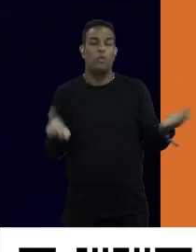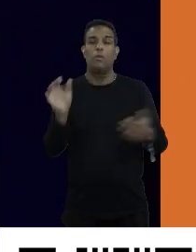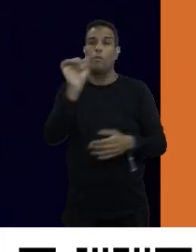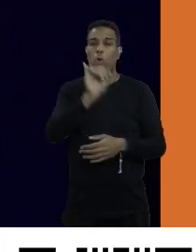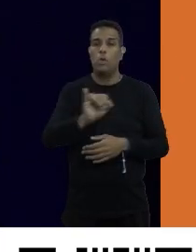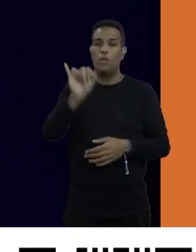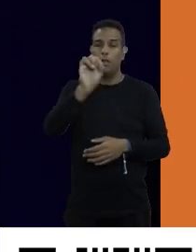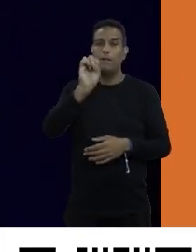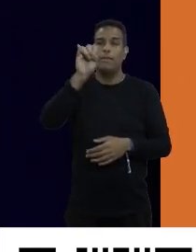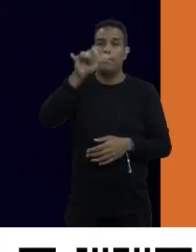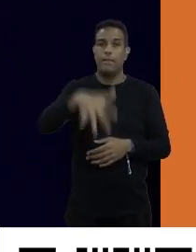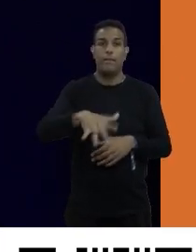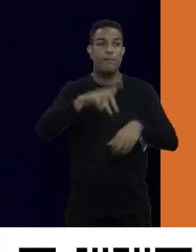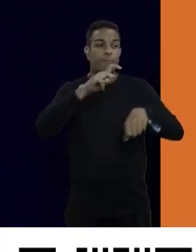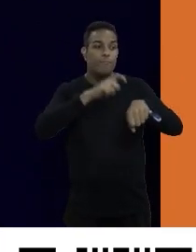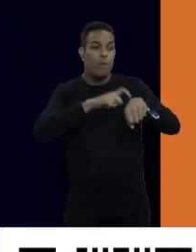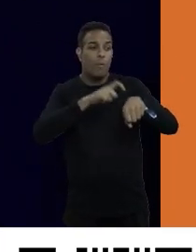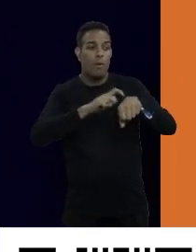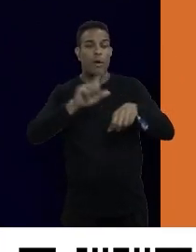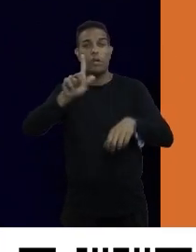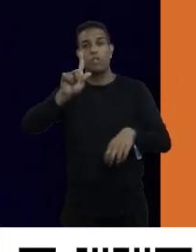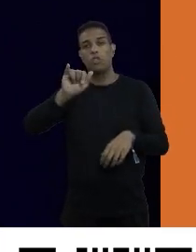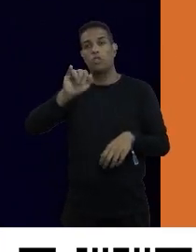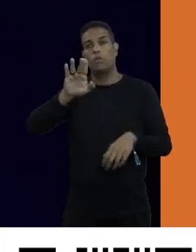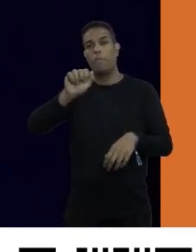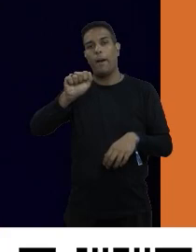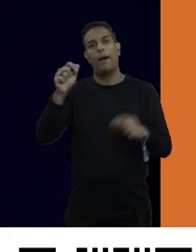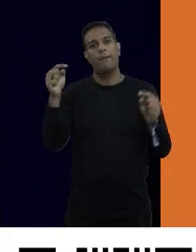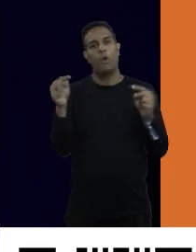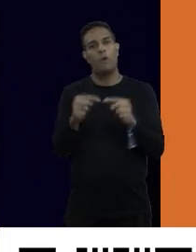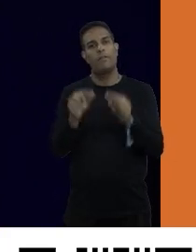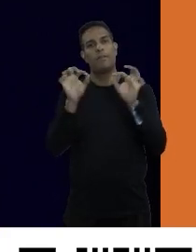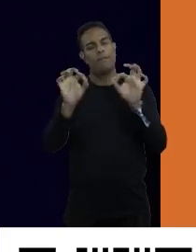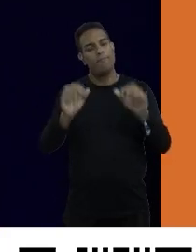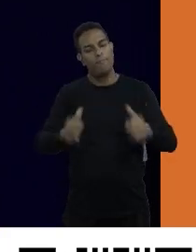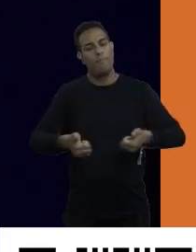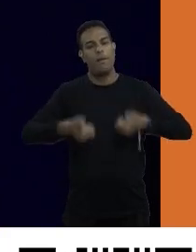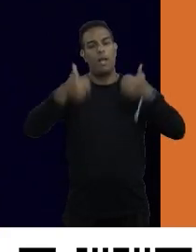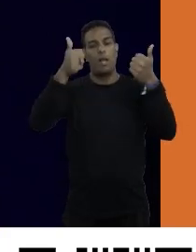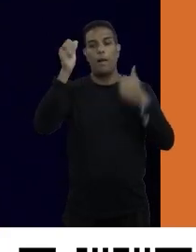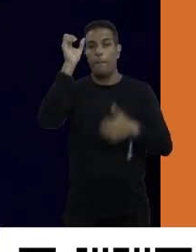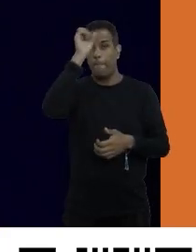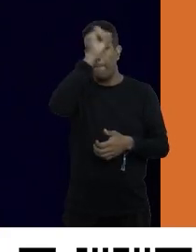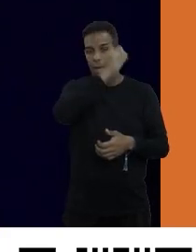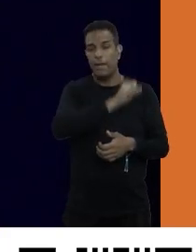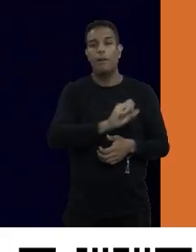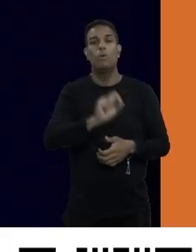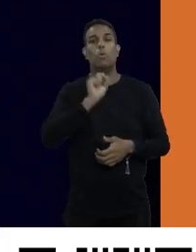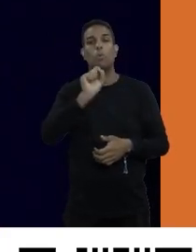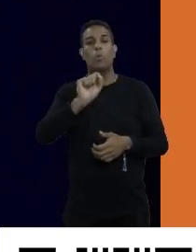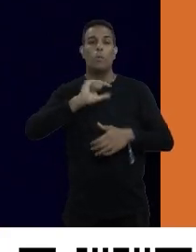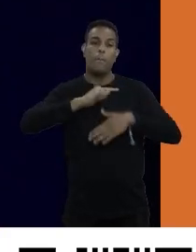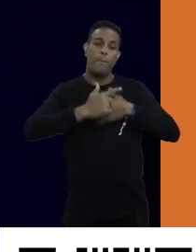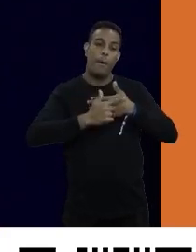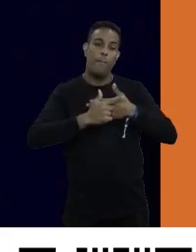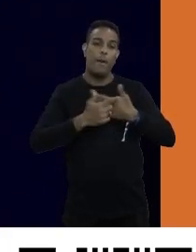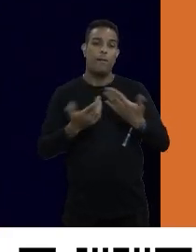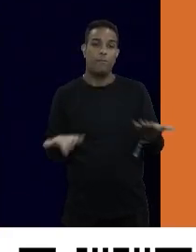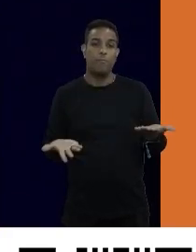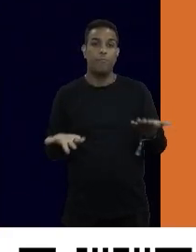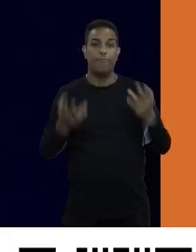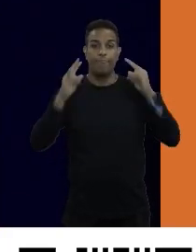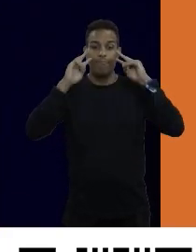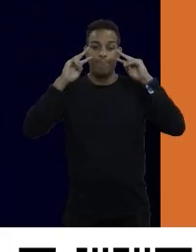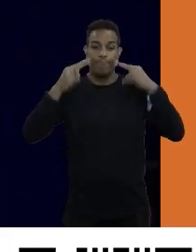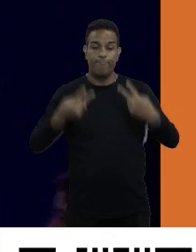era importante, mas naquele momento o Giba estava jogando melhor. Então, a gente tem que aprender a entender o nosso papel. Porque quando a gente entende o